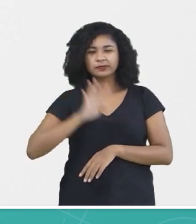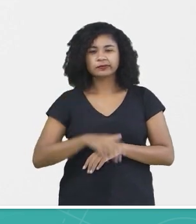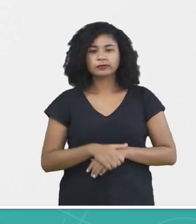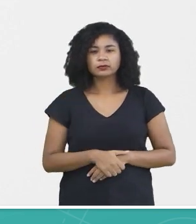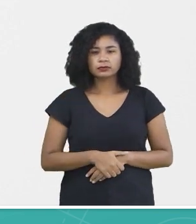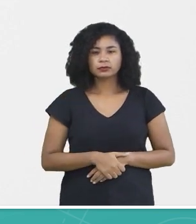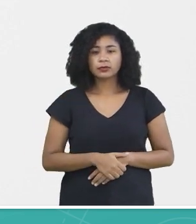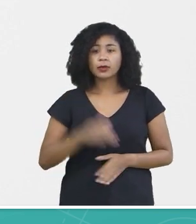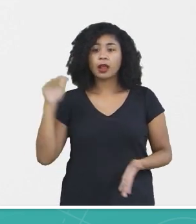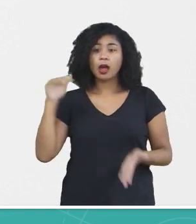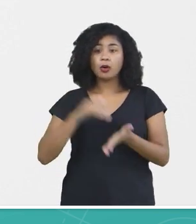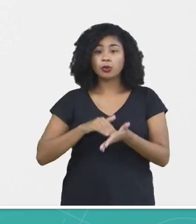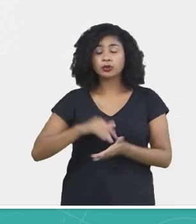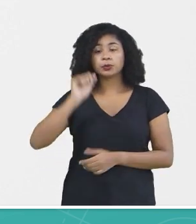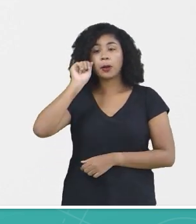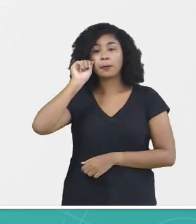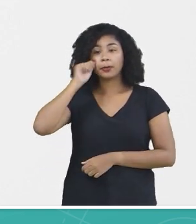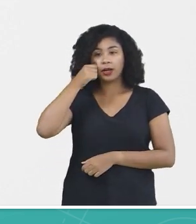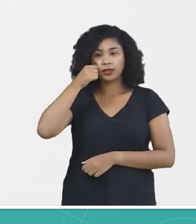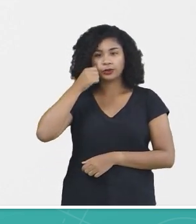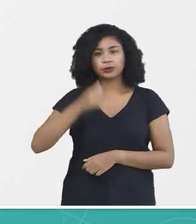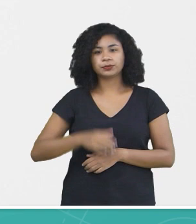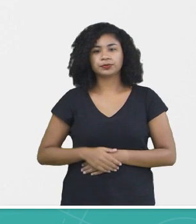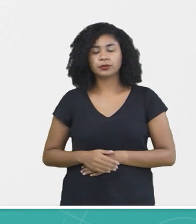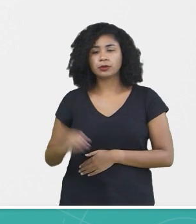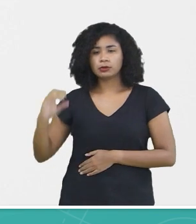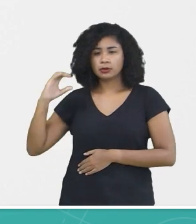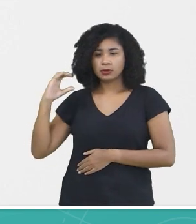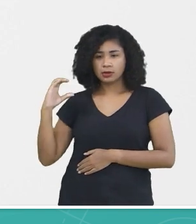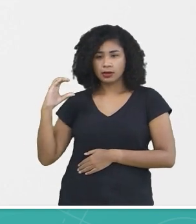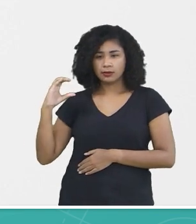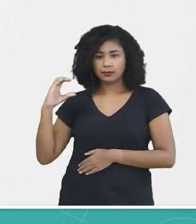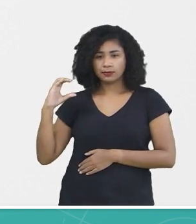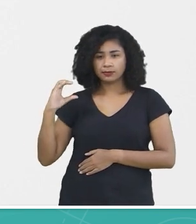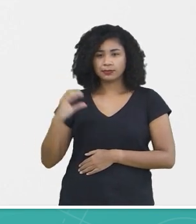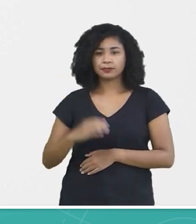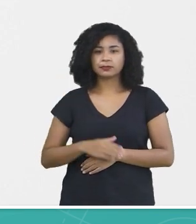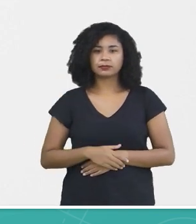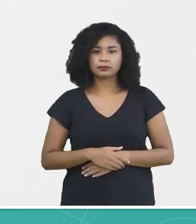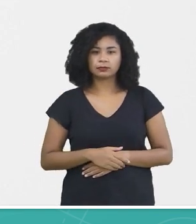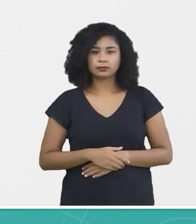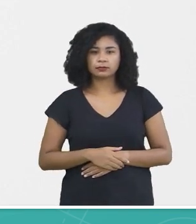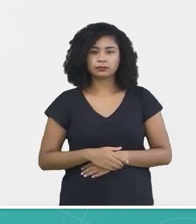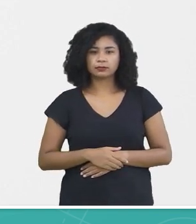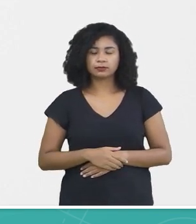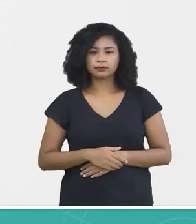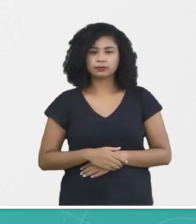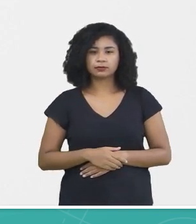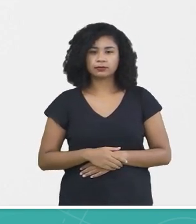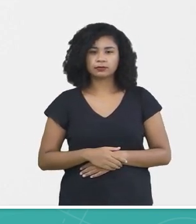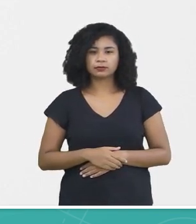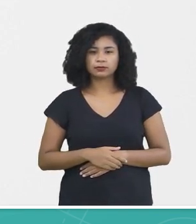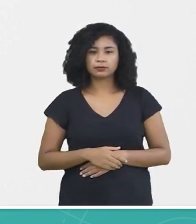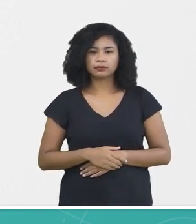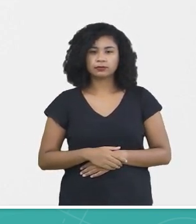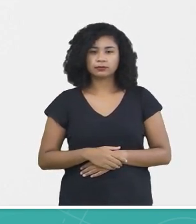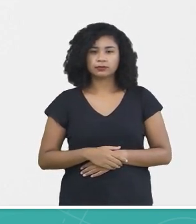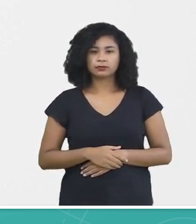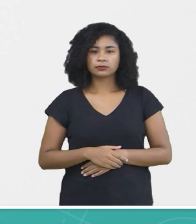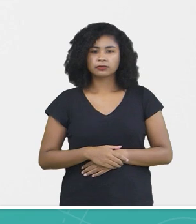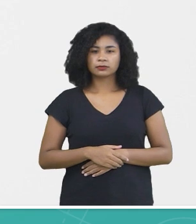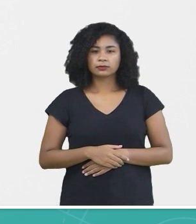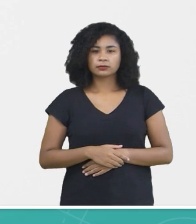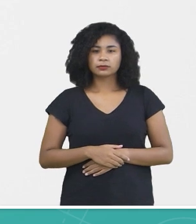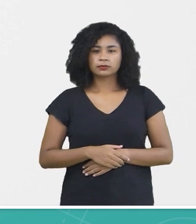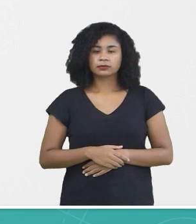seguinte, ó, eu tenho uma reta C, que ela, né, tem uma outra cruzando ela,